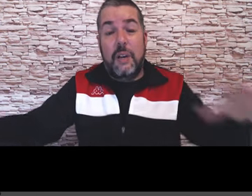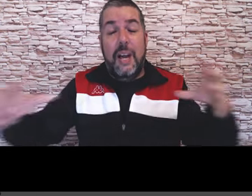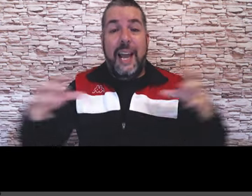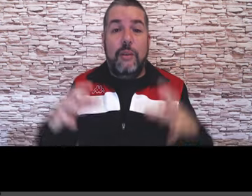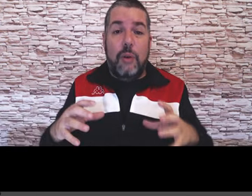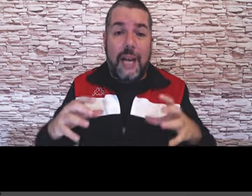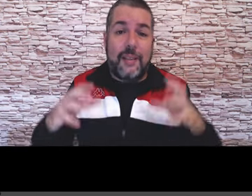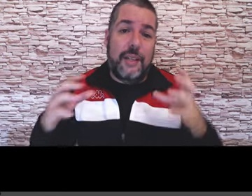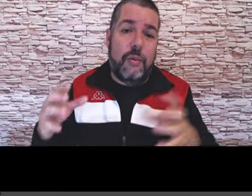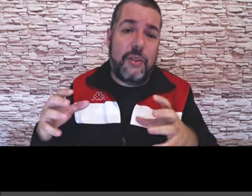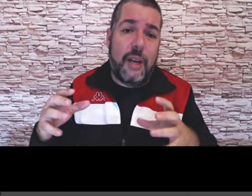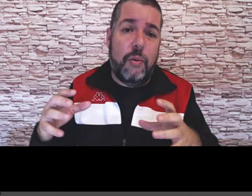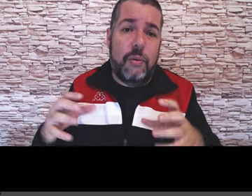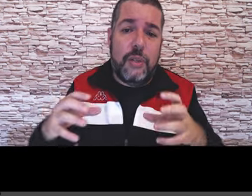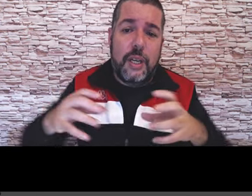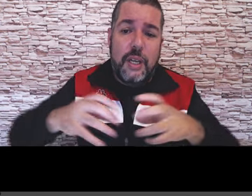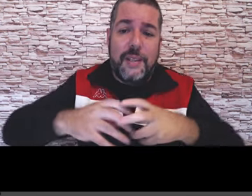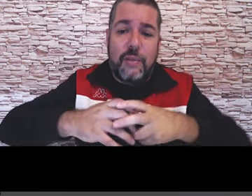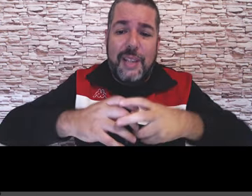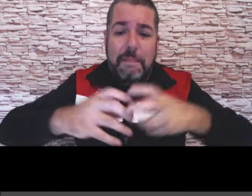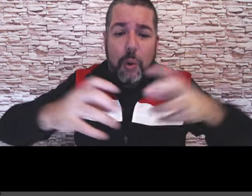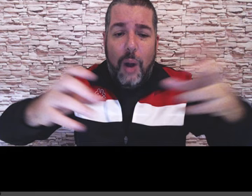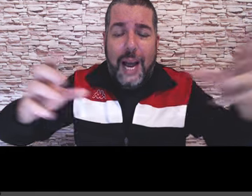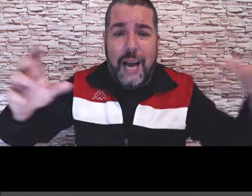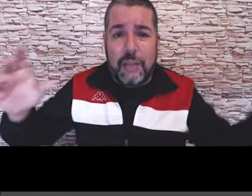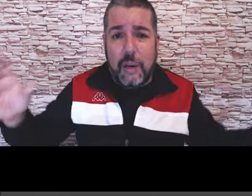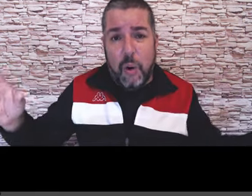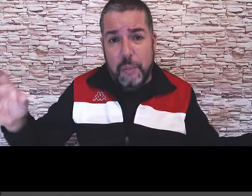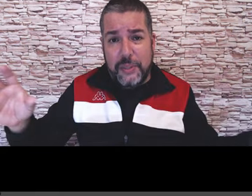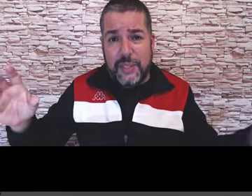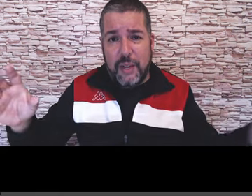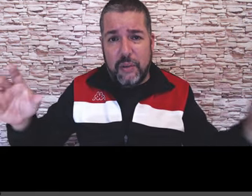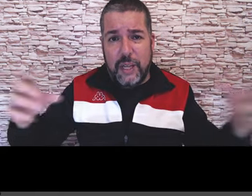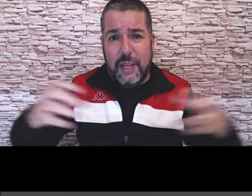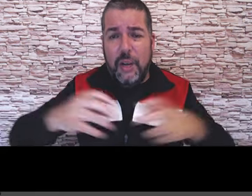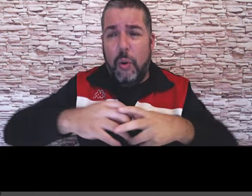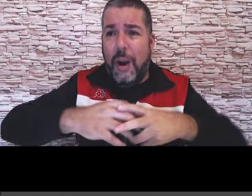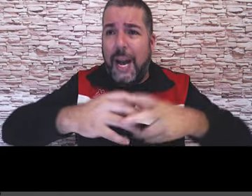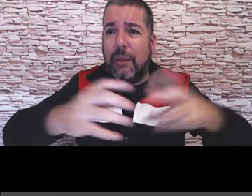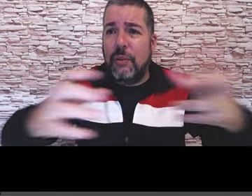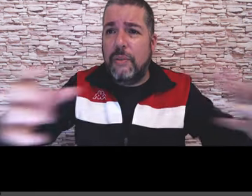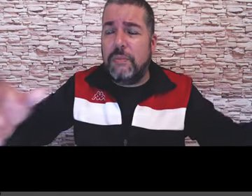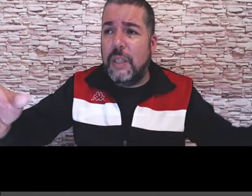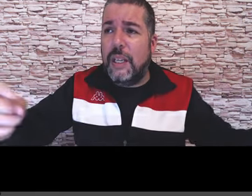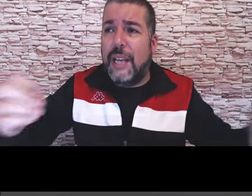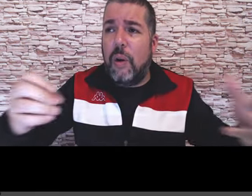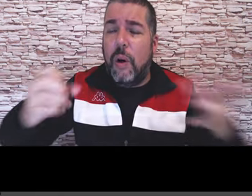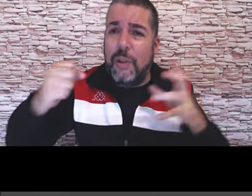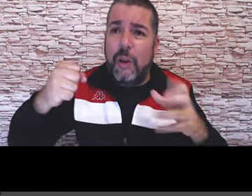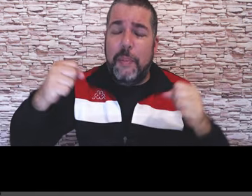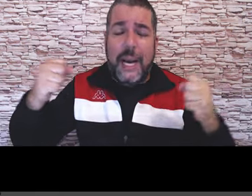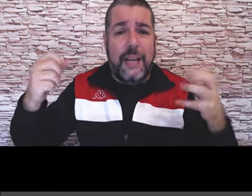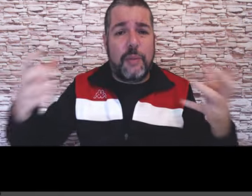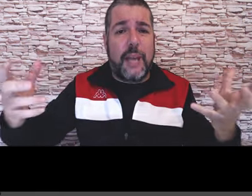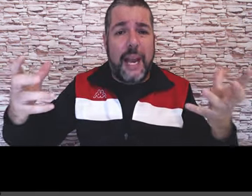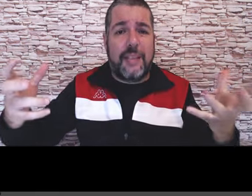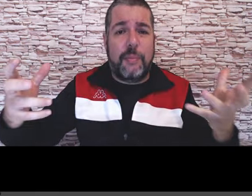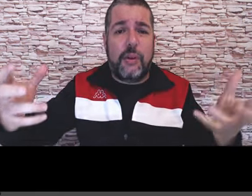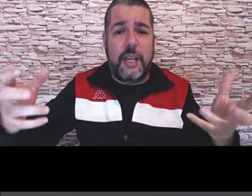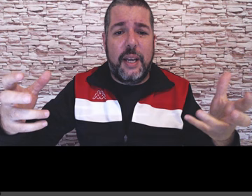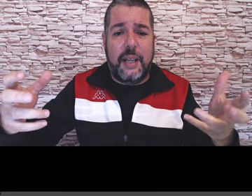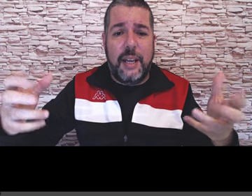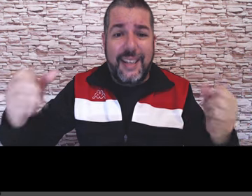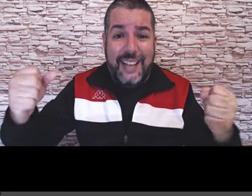Então, educação, saúde são sempre o ralo da corrupção, né? O ralo do... E agora o neoliberalismo quer